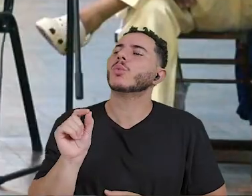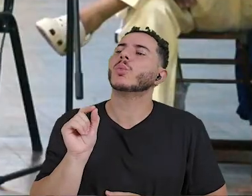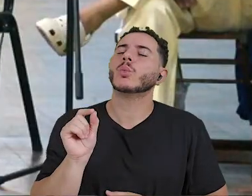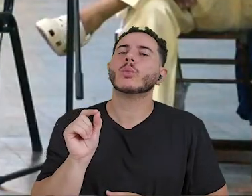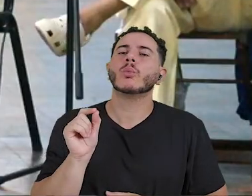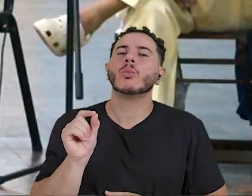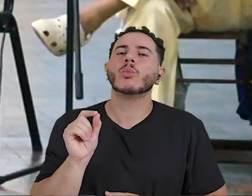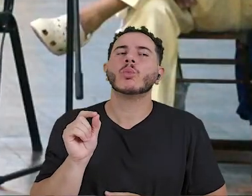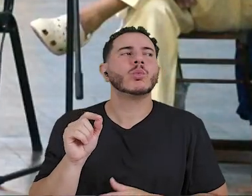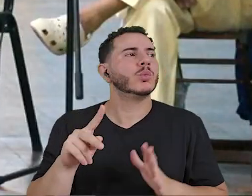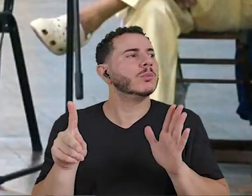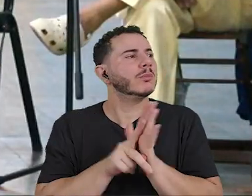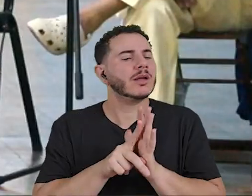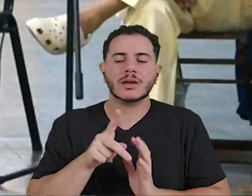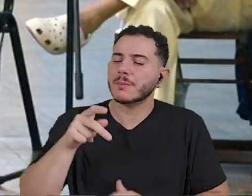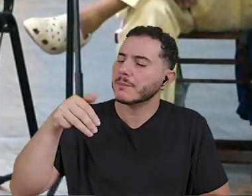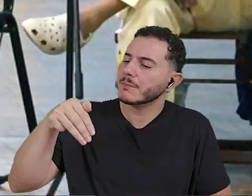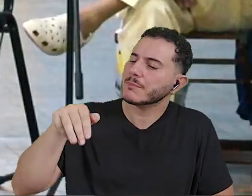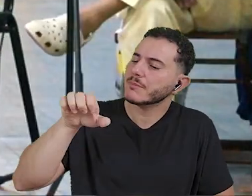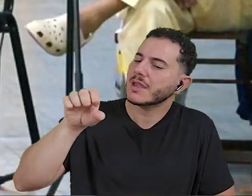mestre Cangaruçu.